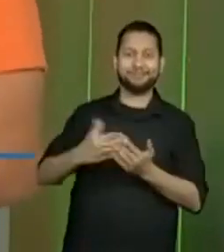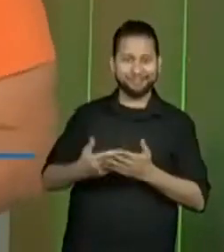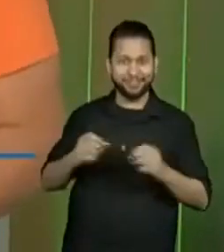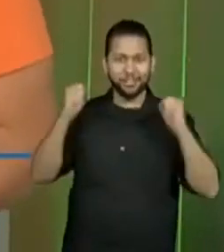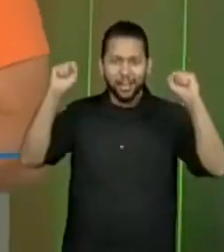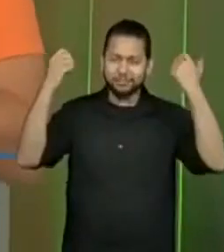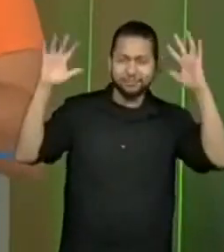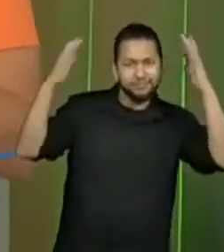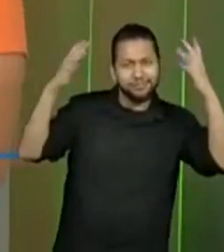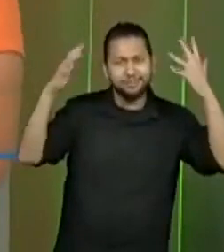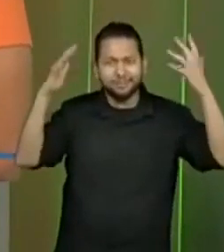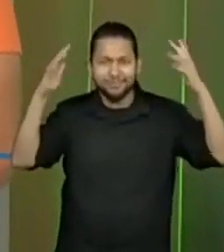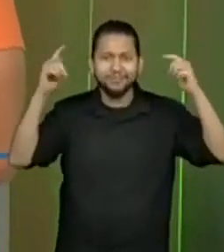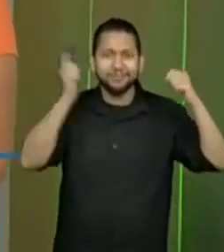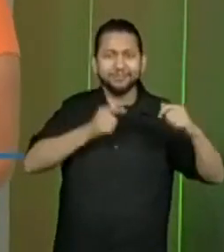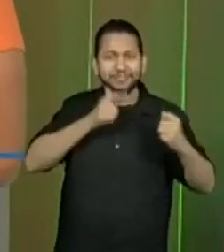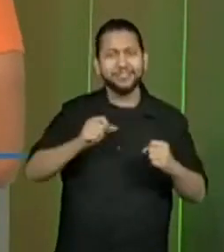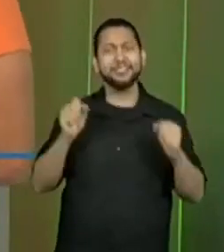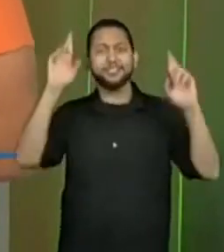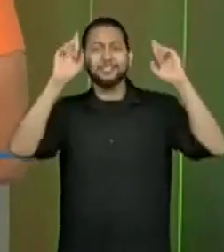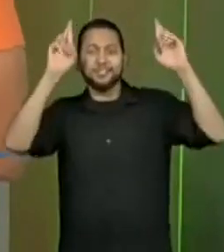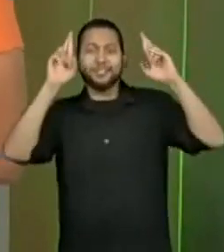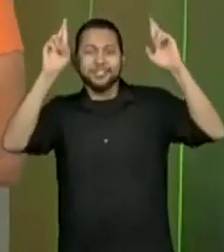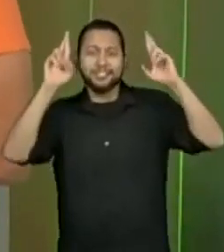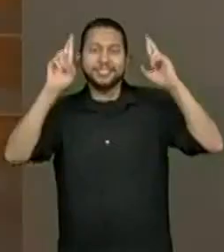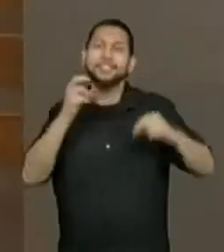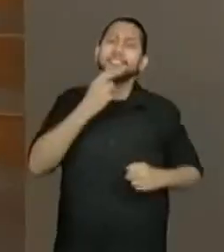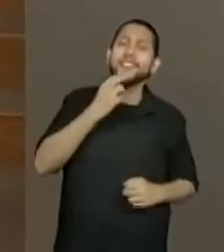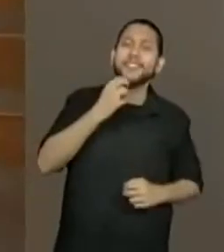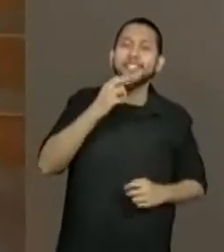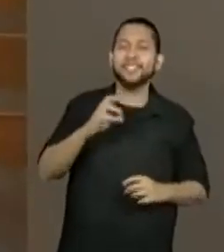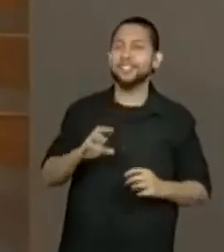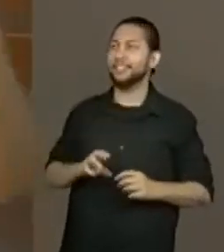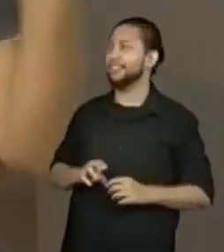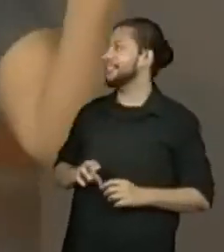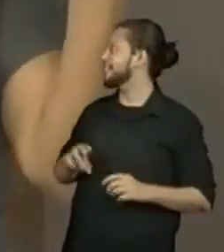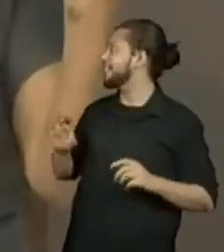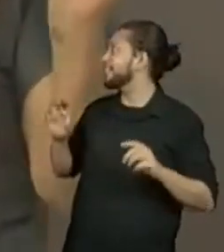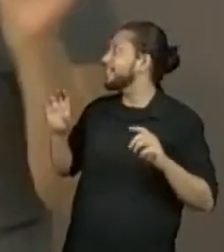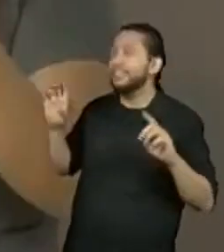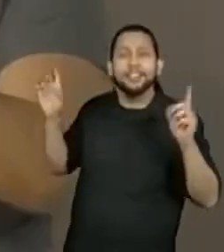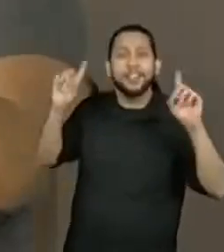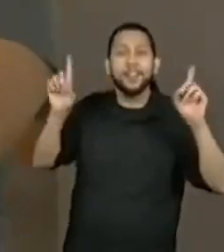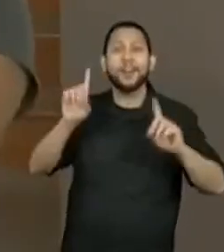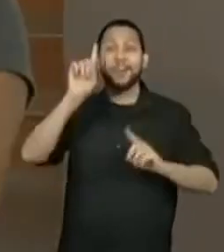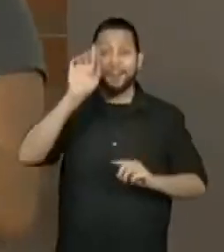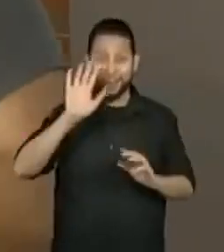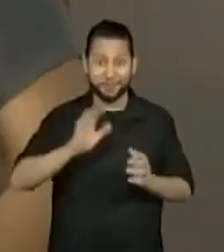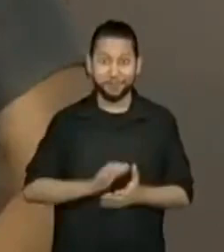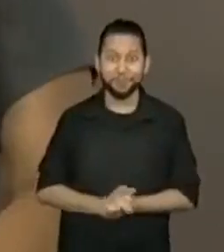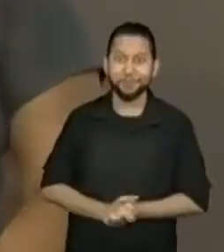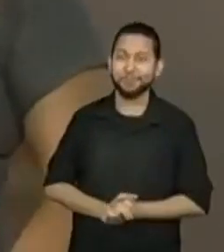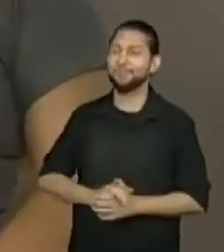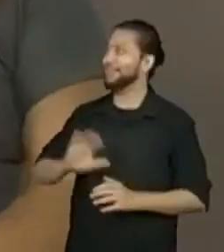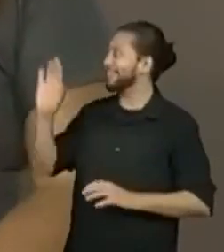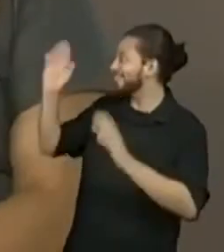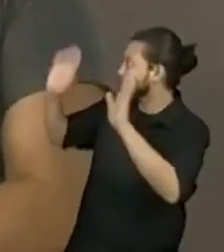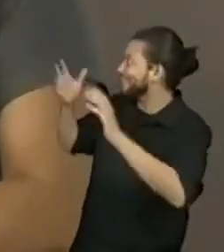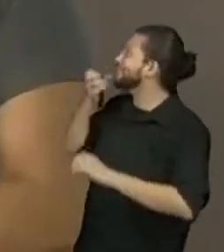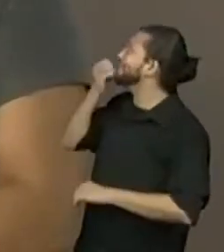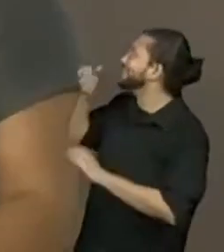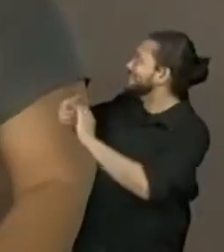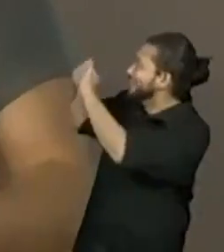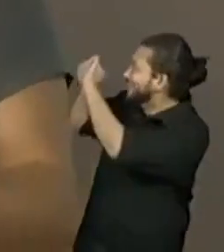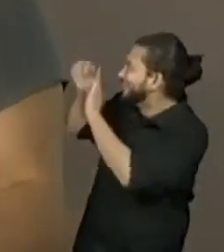com muita alegria, lógico, torcendo pra mim. Não, não, não. Você quer ver que não? Ó, olá, Andrei, primeiro,